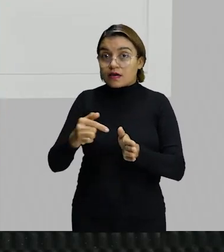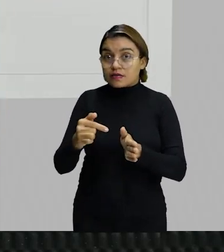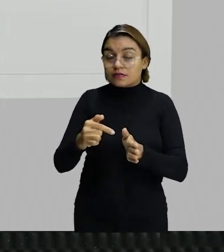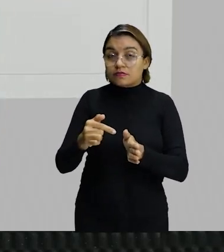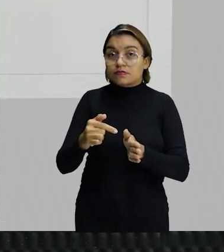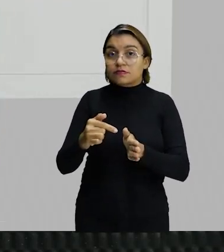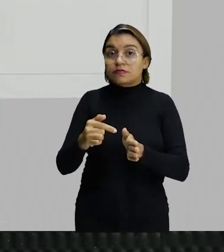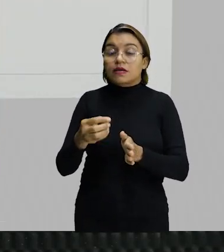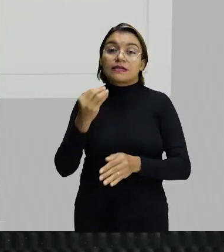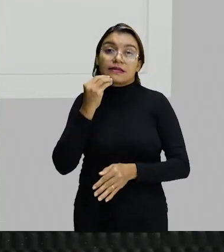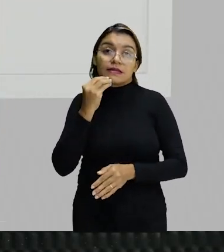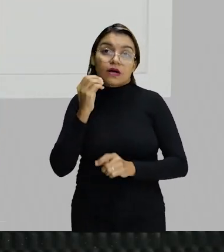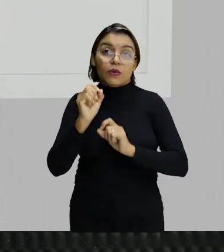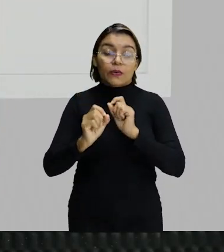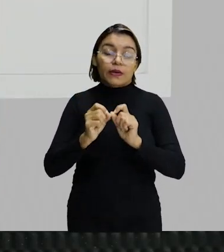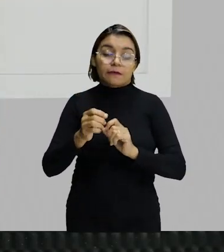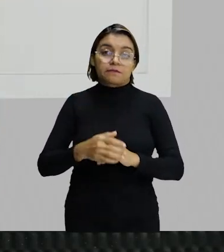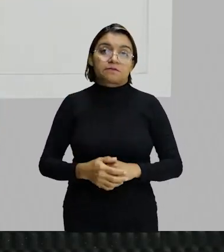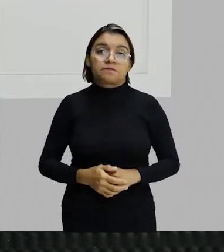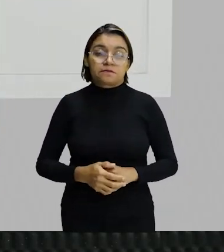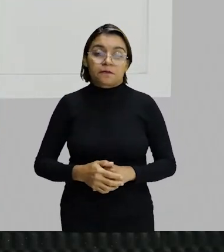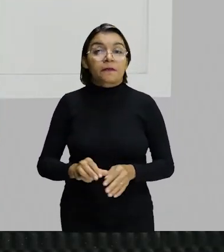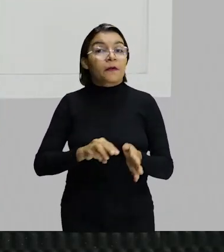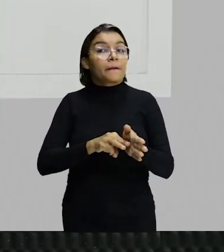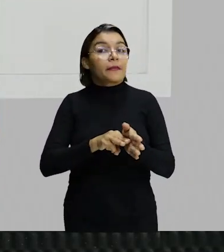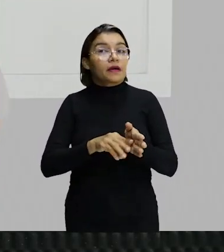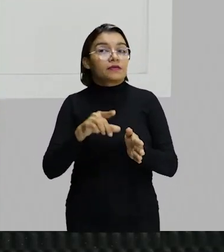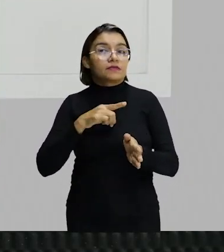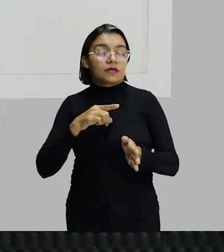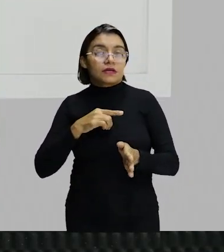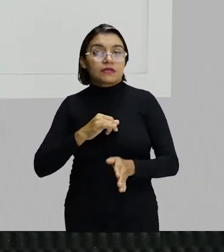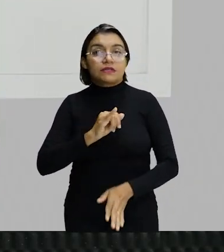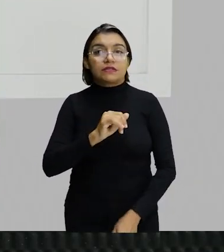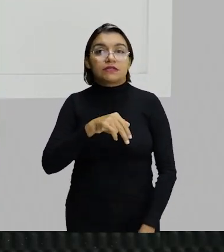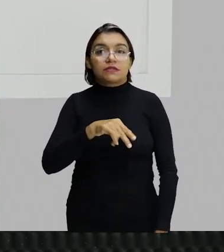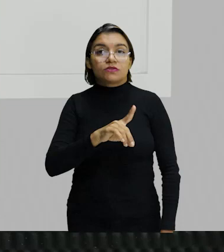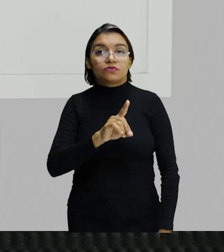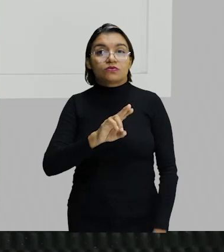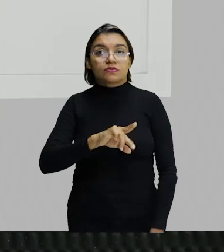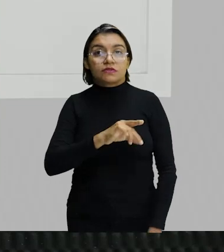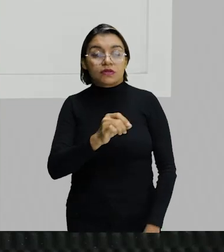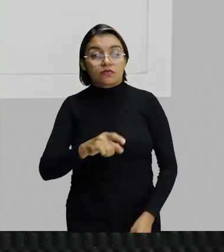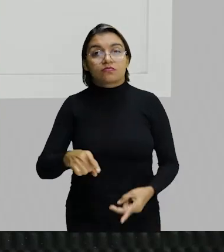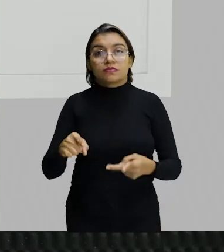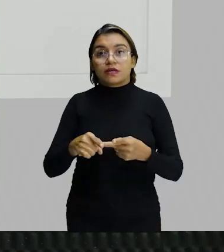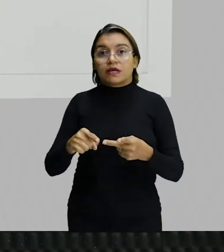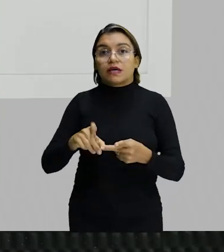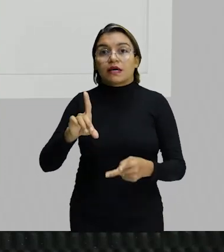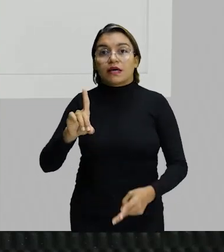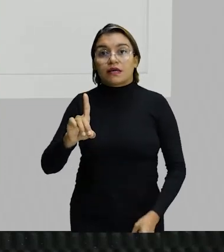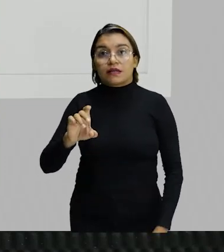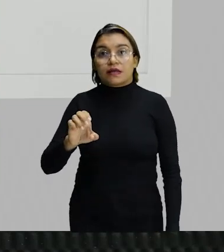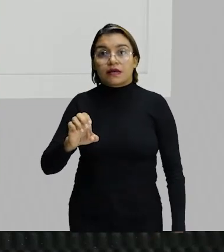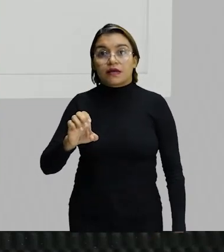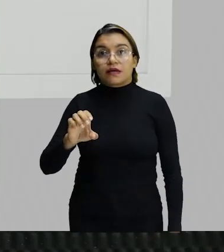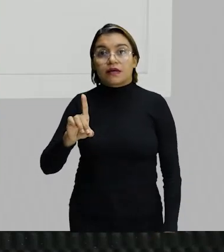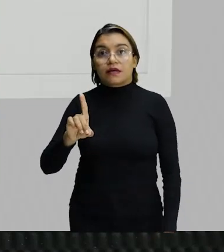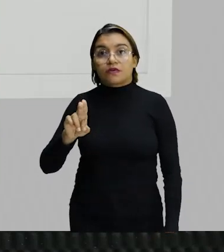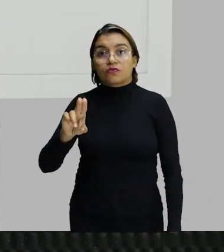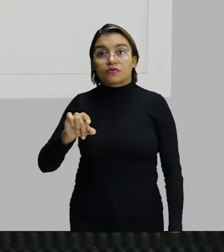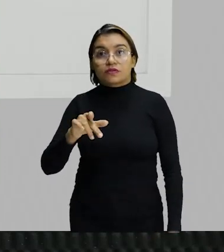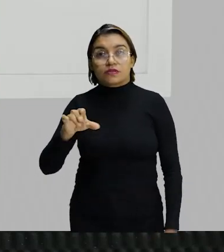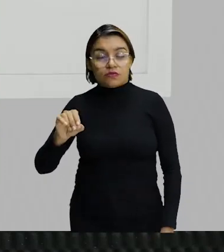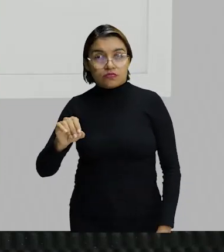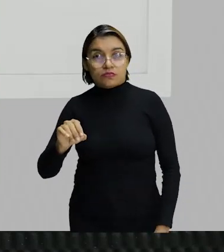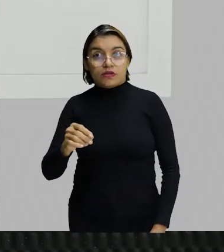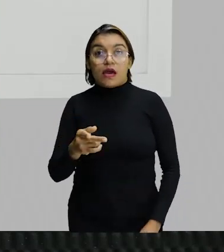nos métodos de argumentação, os métodos, né, que nós temos ali como indução e dedução. Tá? Existem mais, só que nós vamos pegar esses dois,